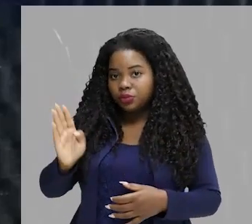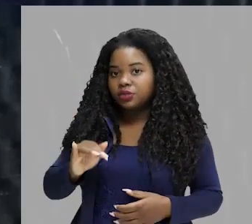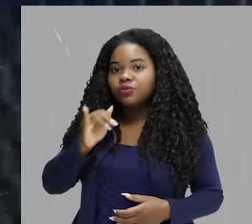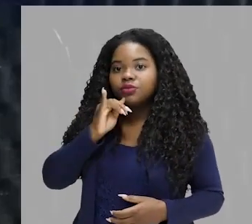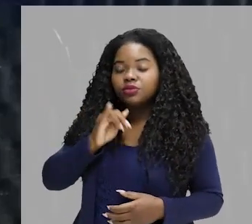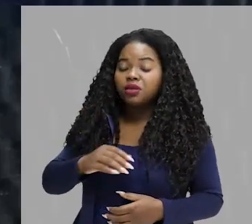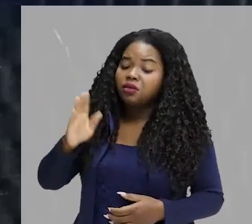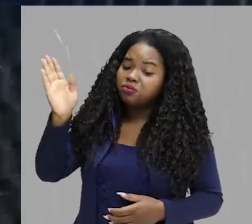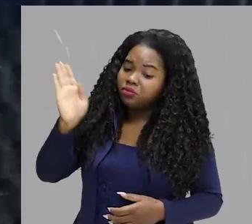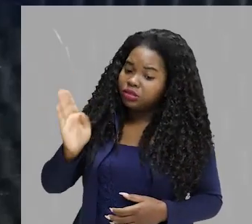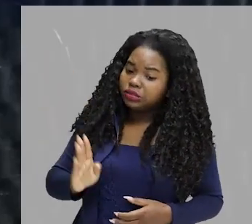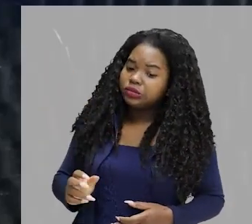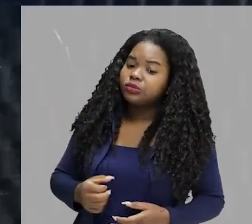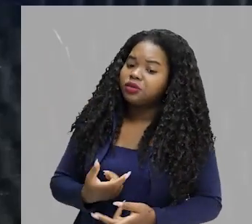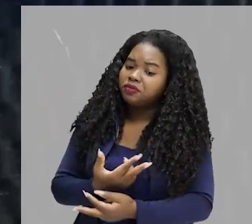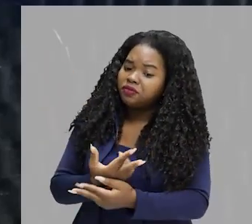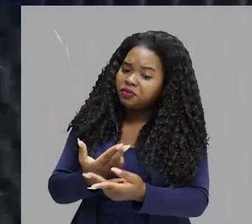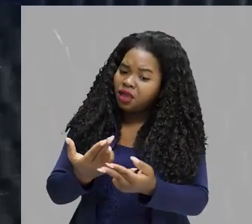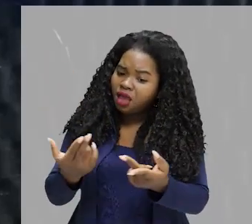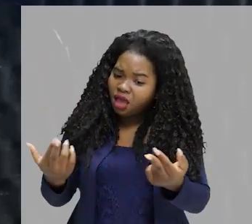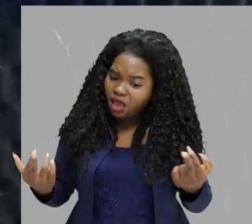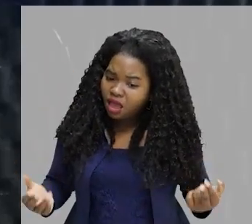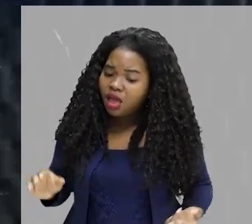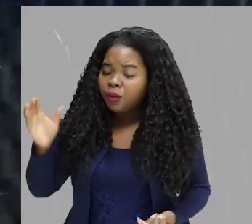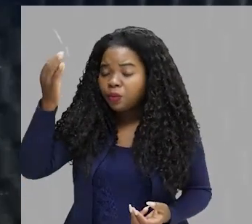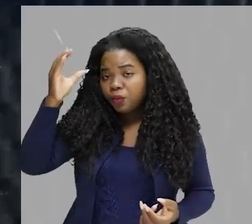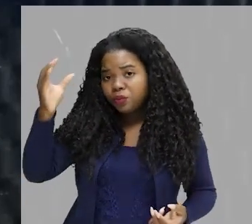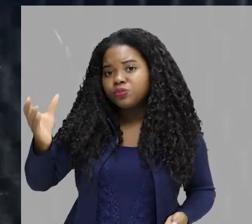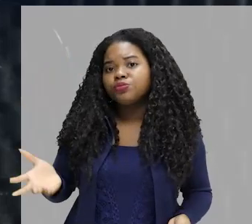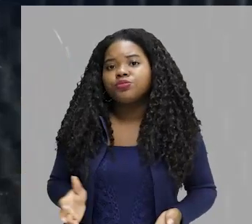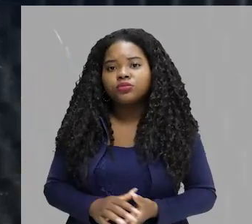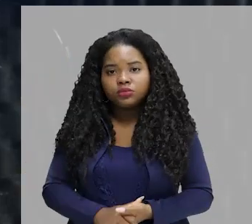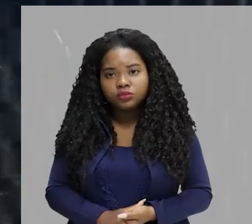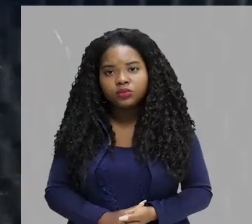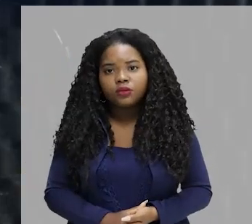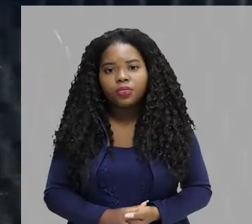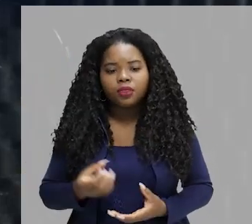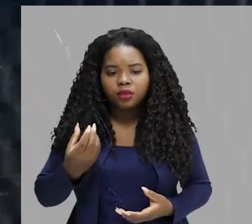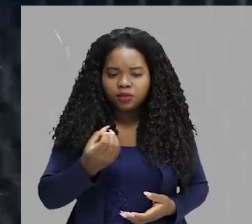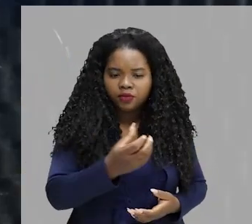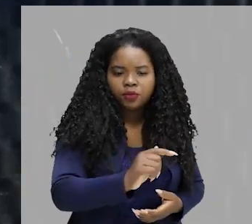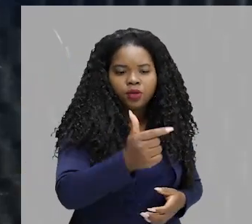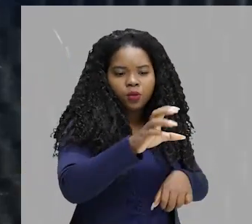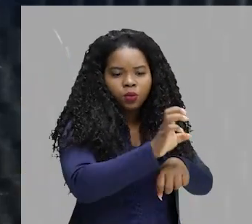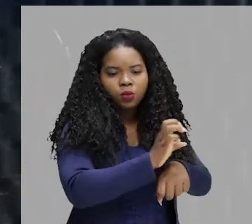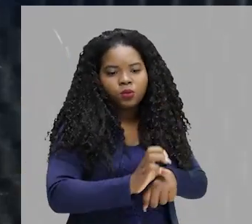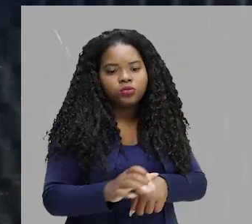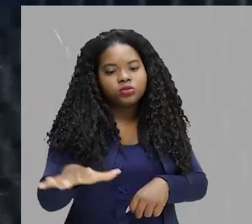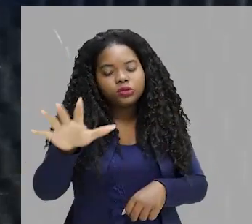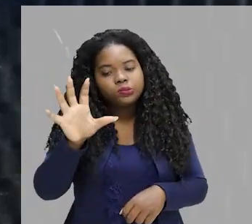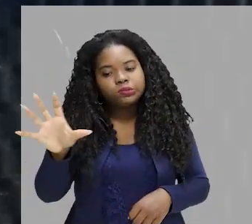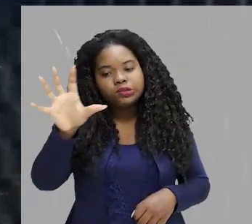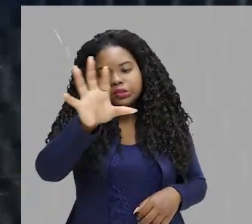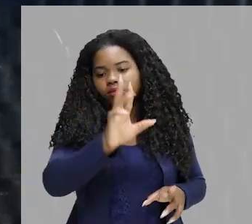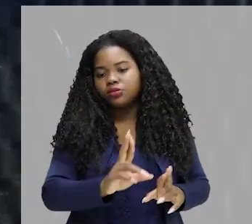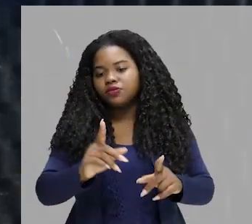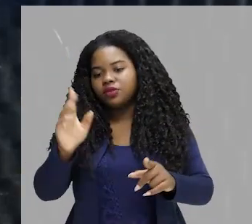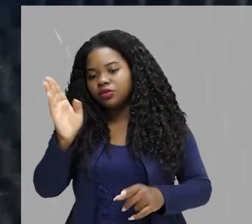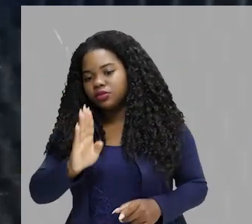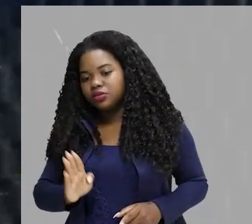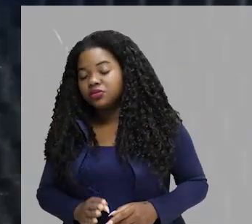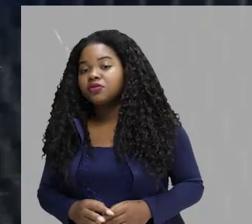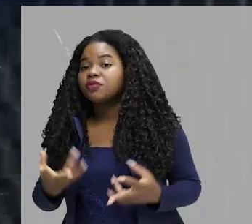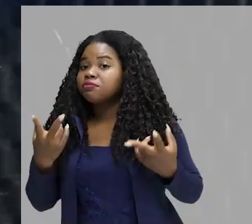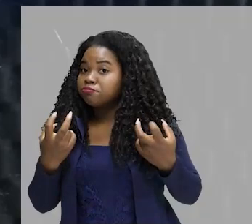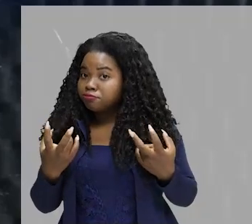Brasil é um país que tem uma diversidade cultural muito grande. Quando você viaja para outros estados ou para regiões diferentes do Brasil, você vai percebendo